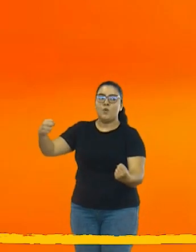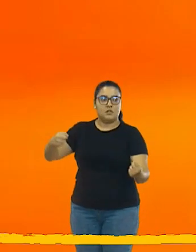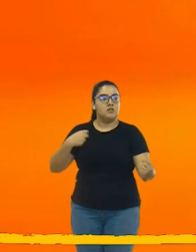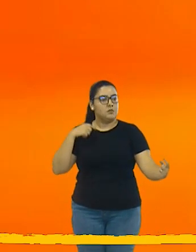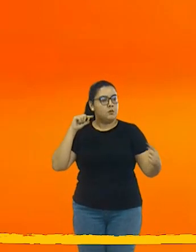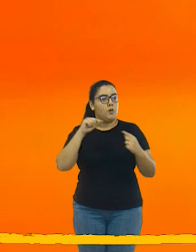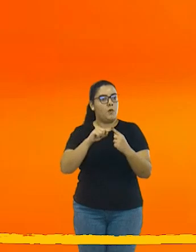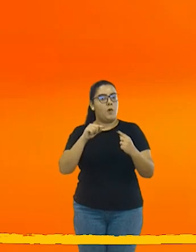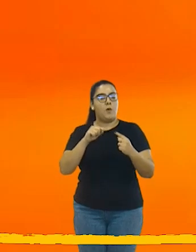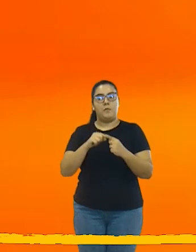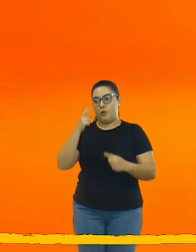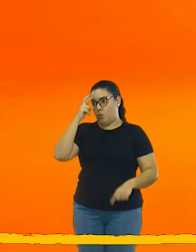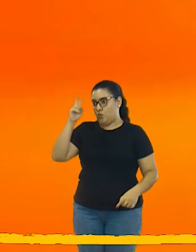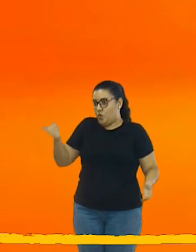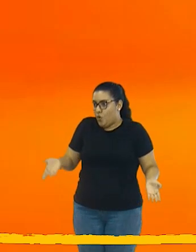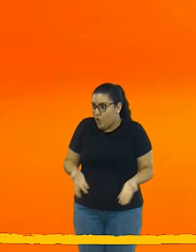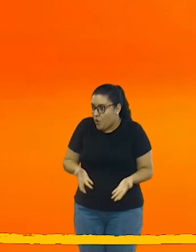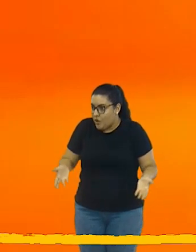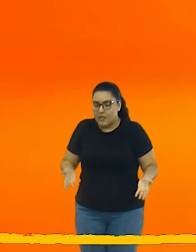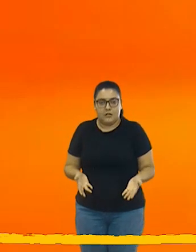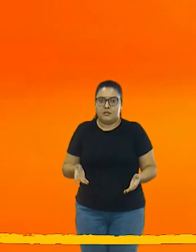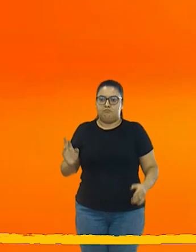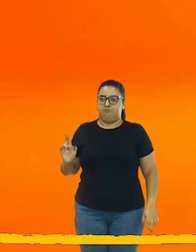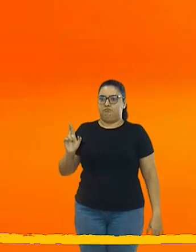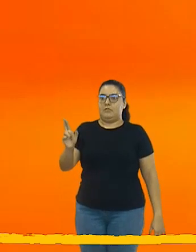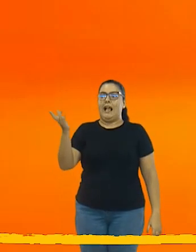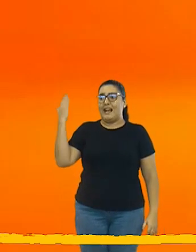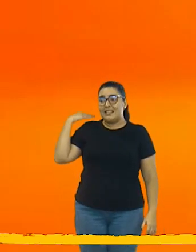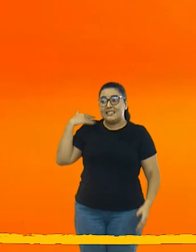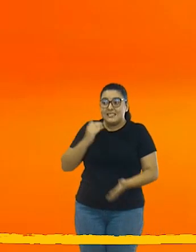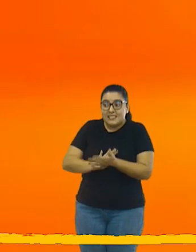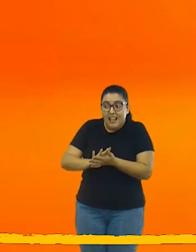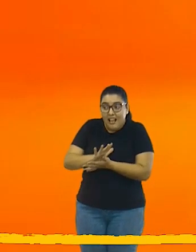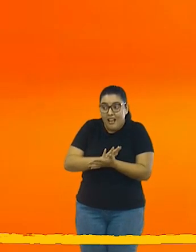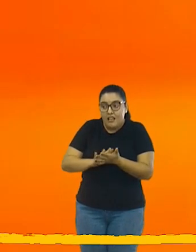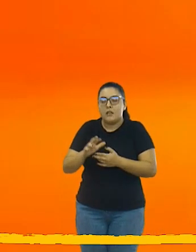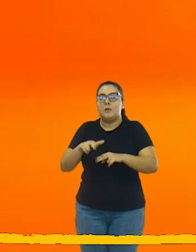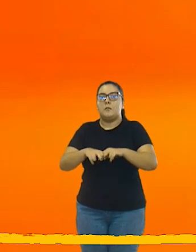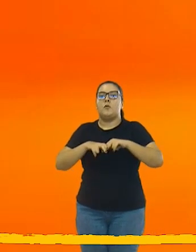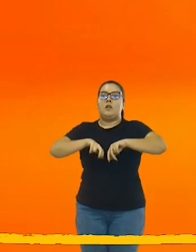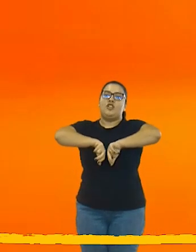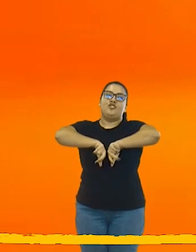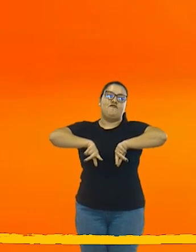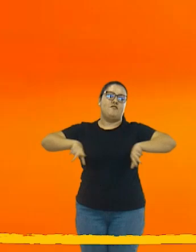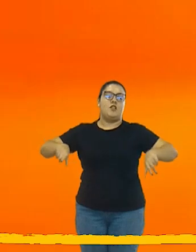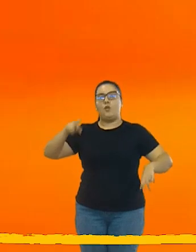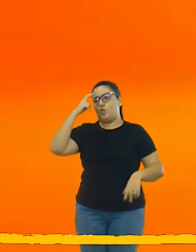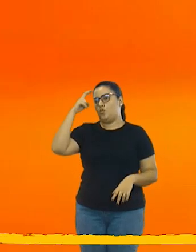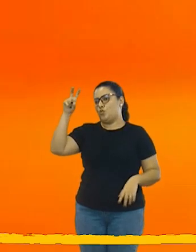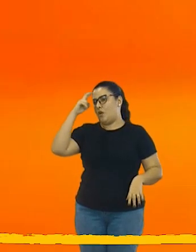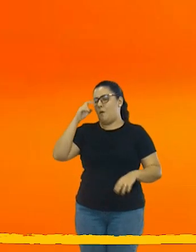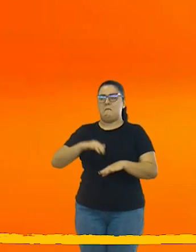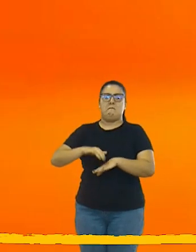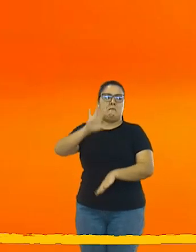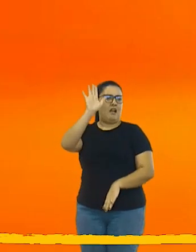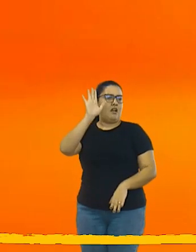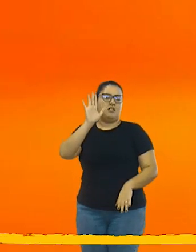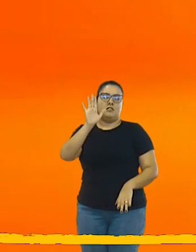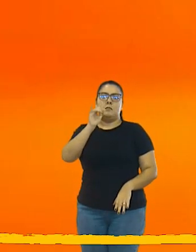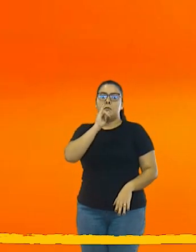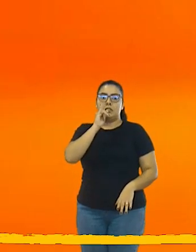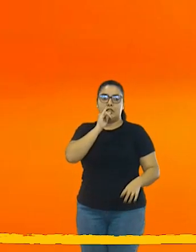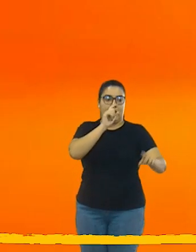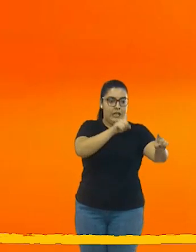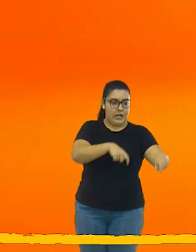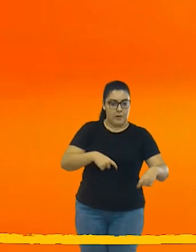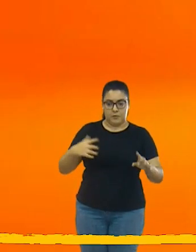essa condição cultural atual, que não representa mais o que era antes. Então você vai ter uma diversidade cultural muito mais ampla em relação campo e cidade